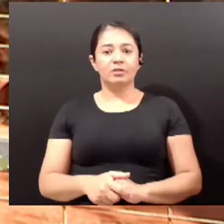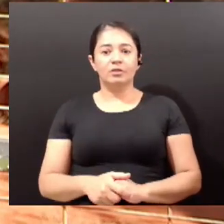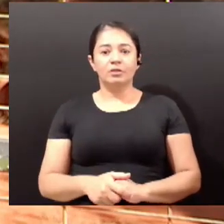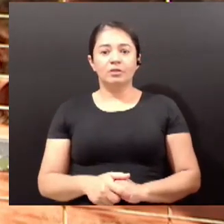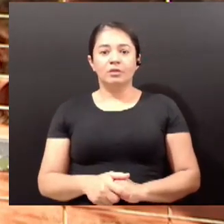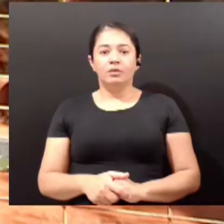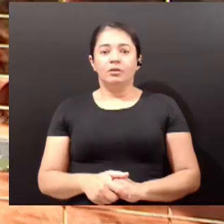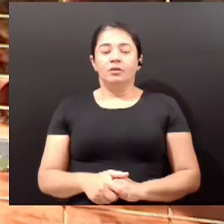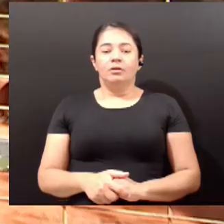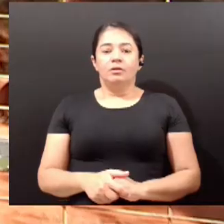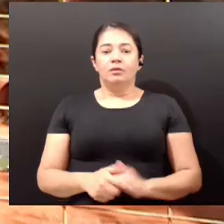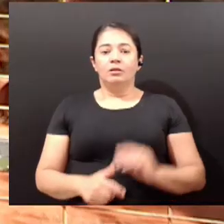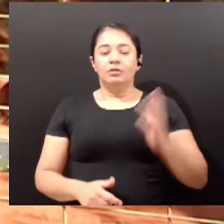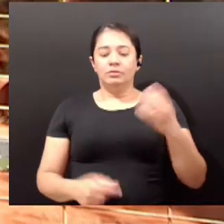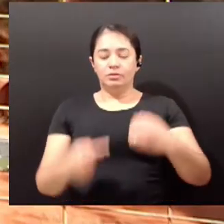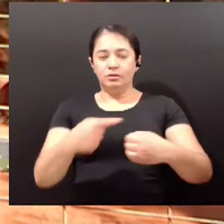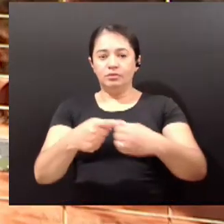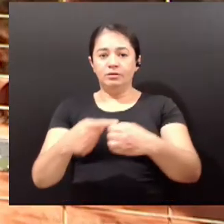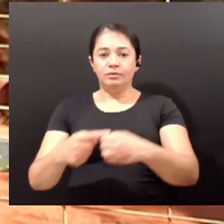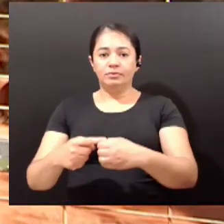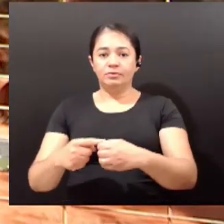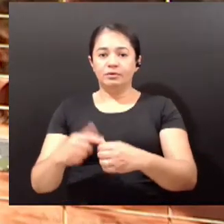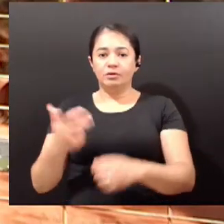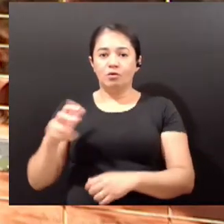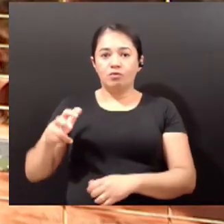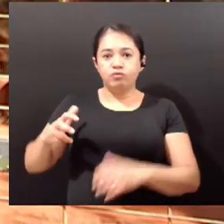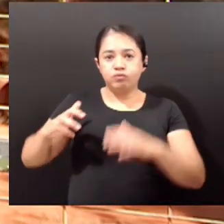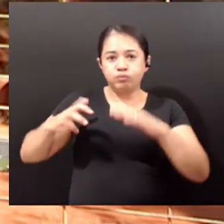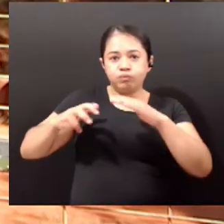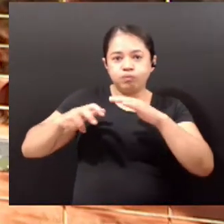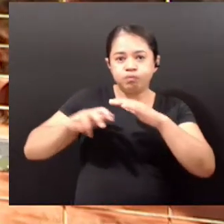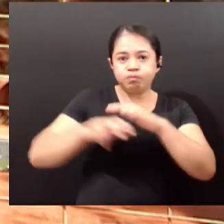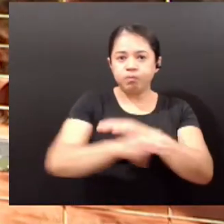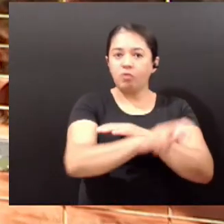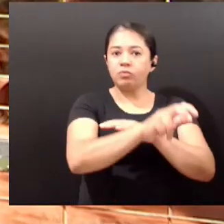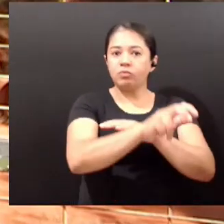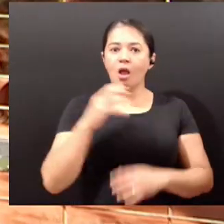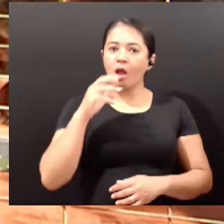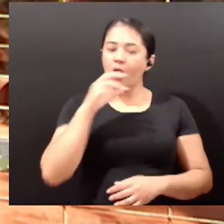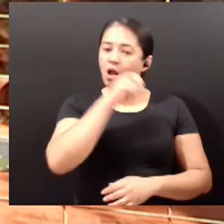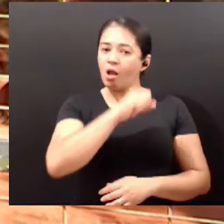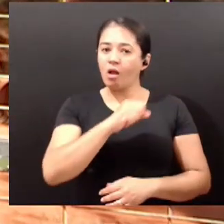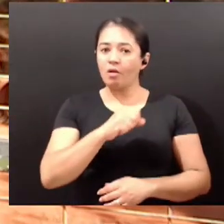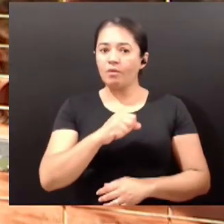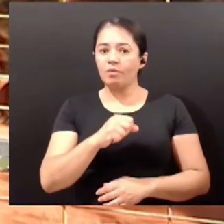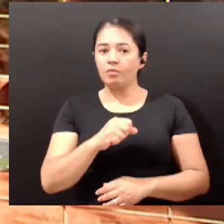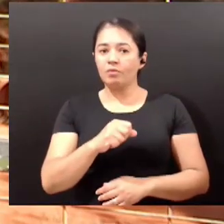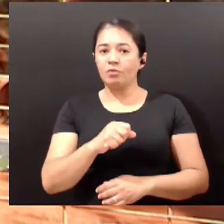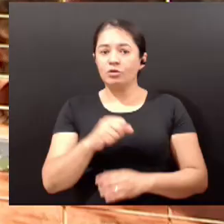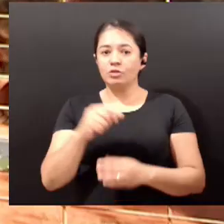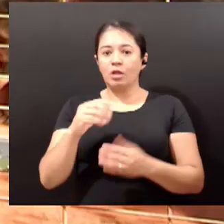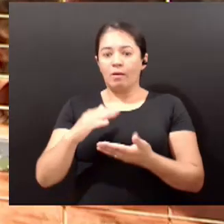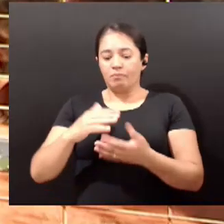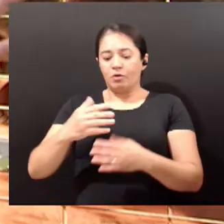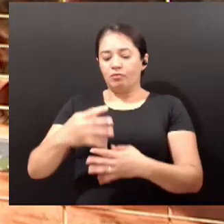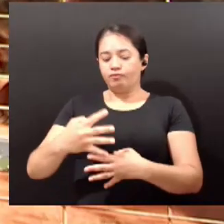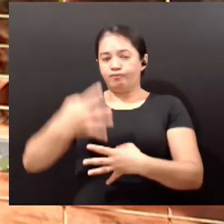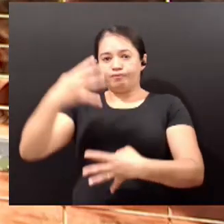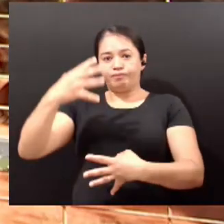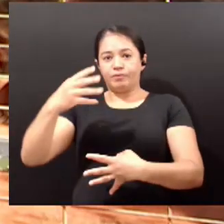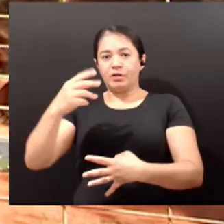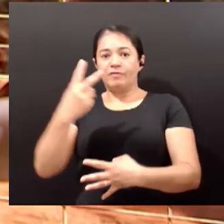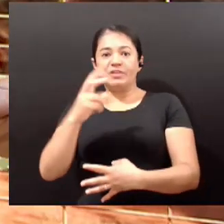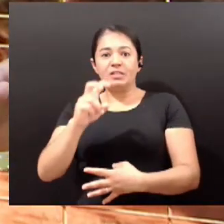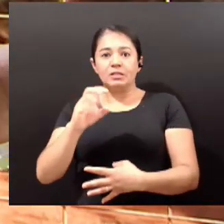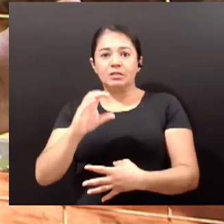na cidade, ela passar por baixo de alambrado, por exemplo, de um espaço extremamente curto, de 25 centímetros, e passou assim